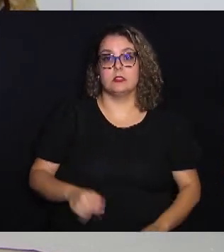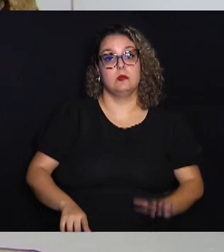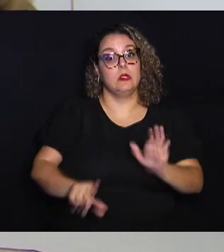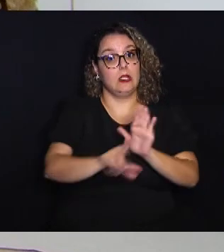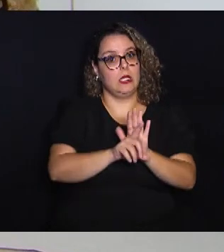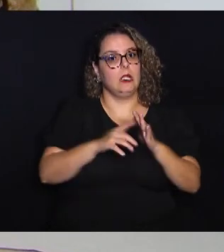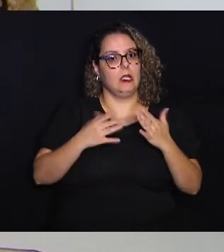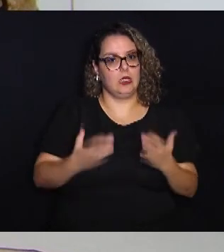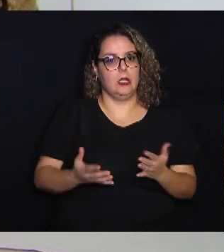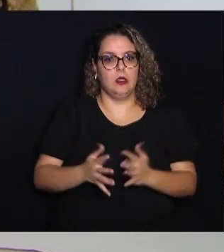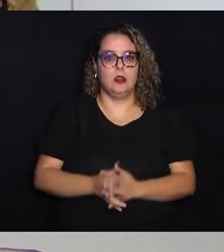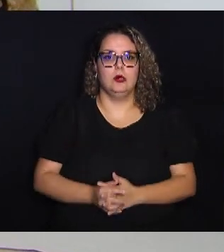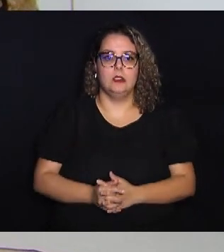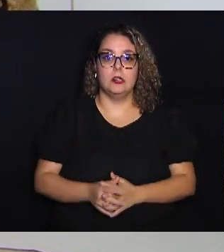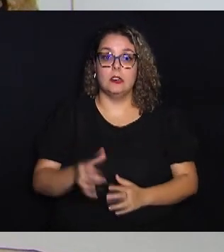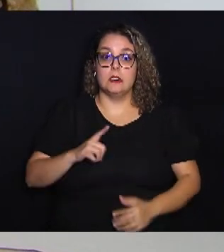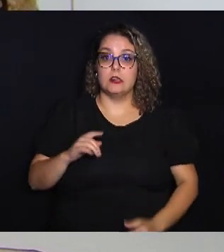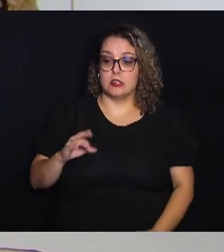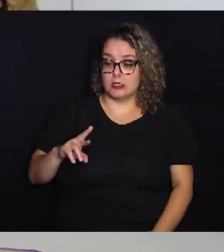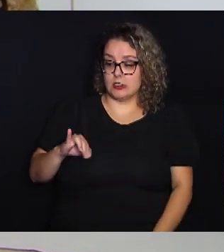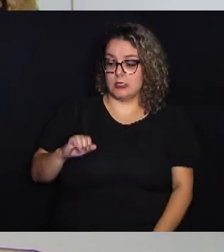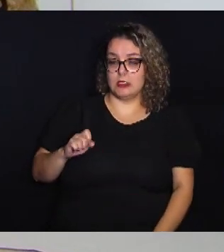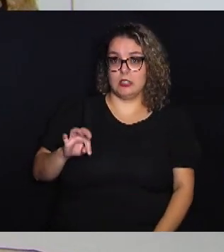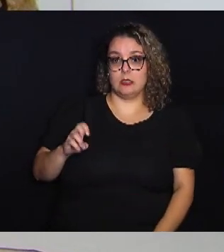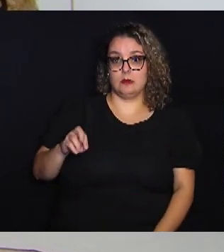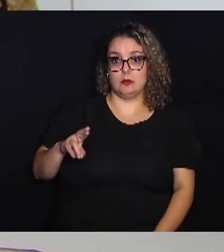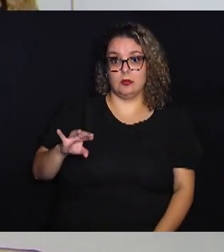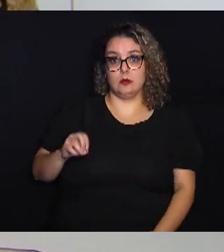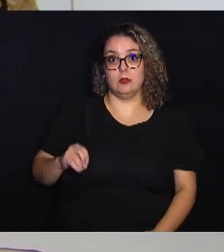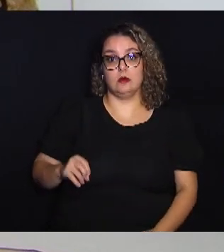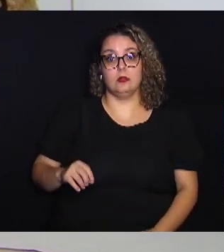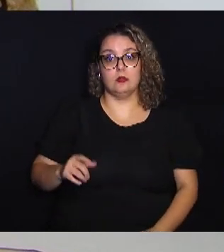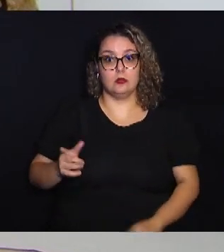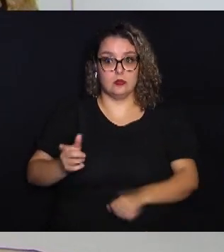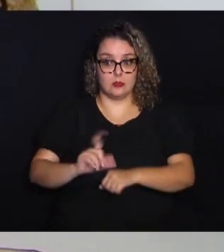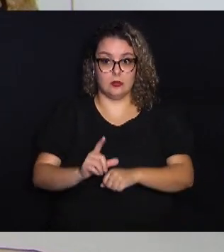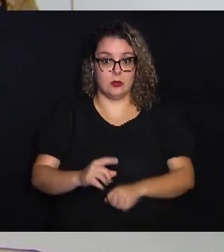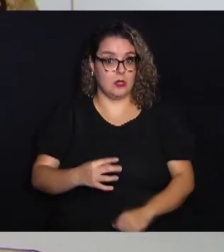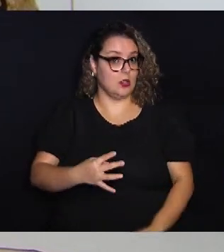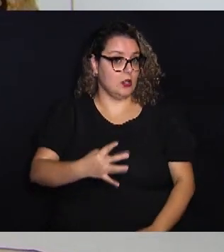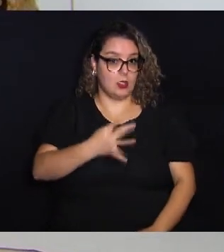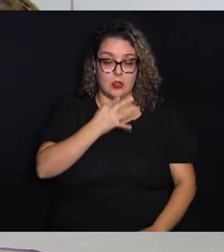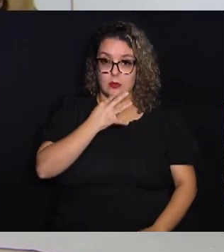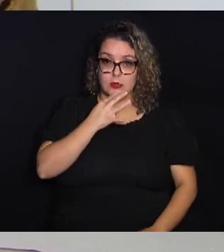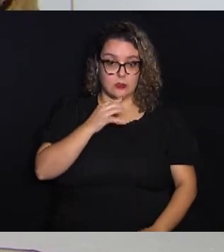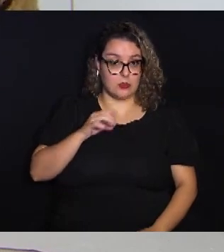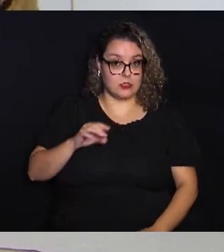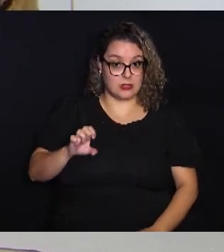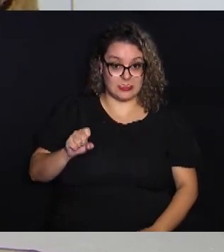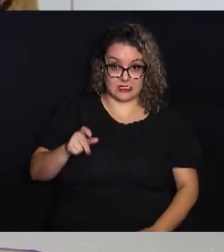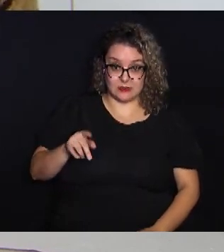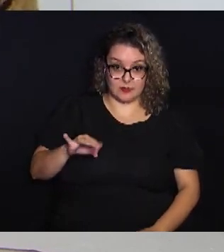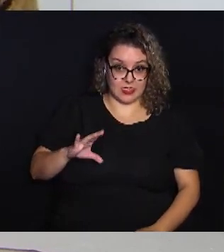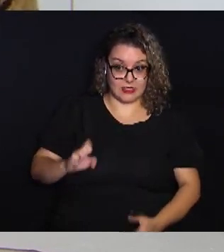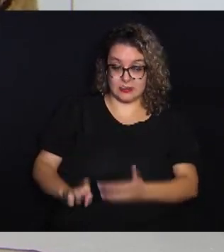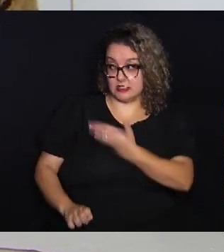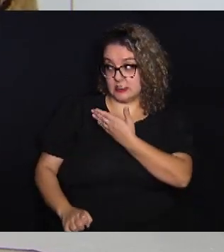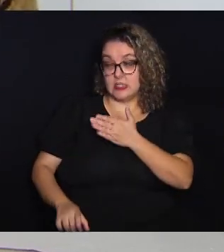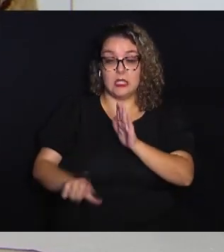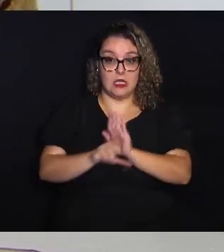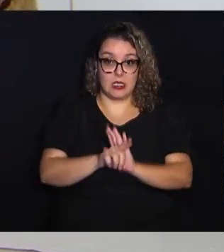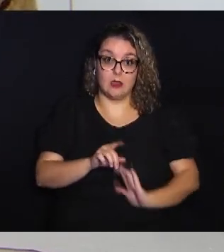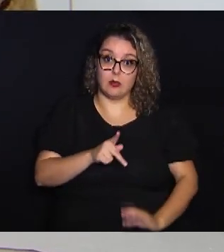origem legalizada. Então, existem criatórios comerciais que vendem, né? Eu desconheço dessa espécie, as pessoas